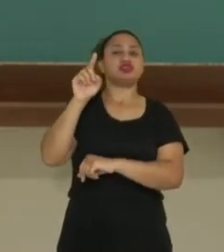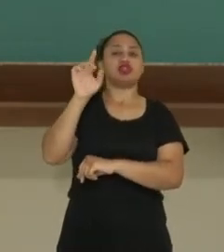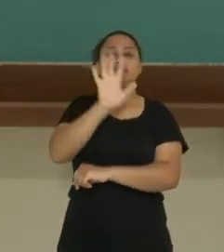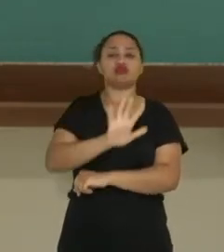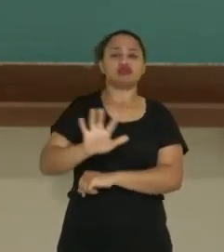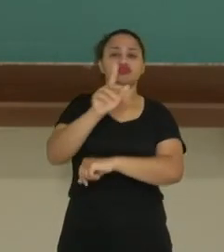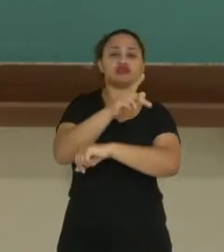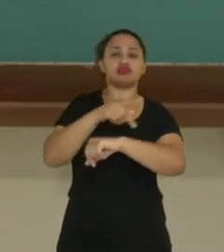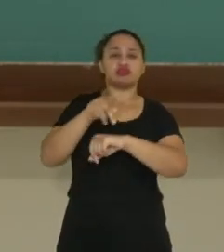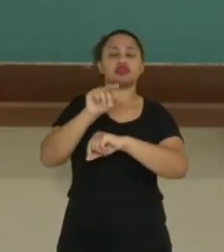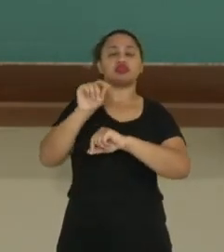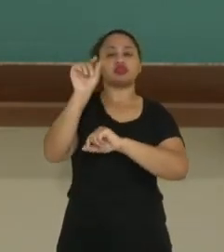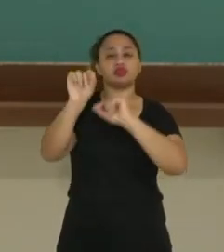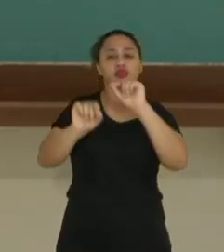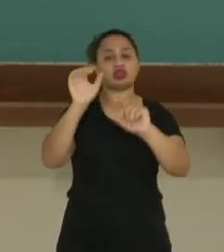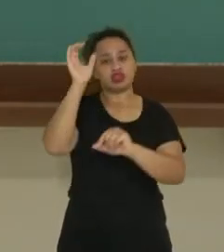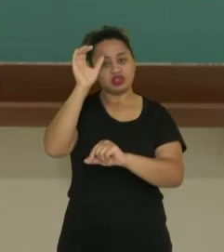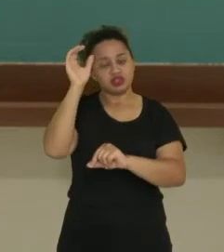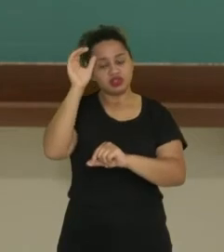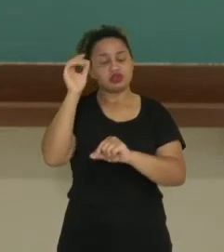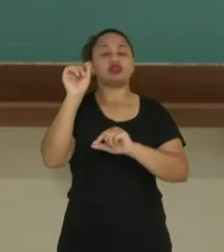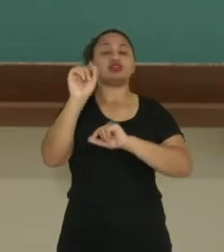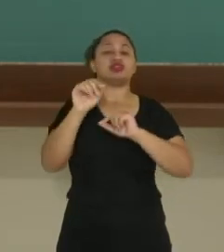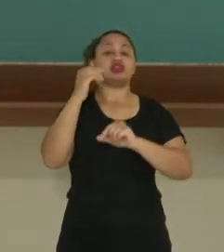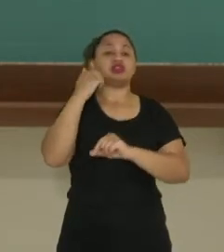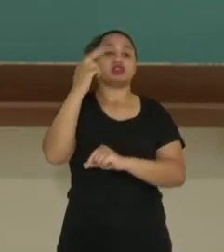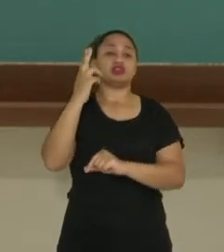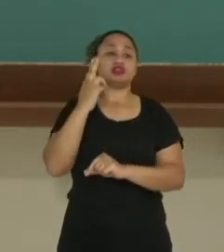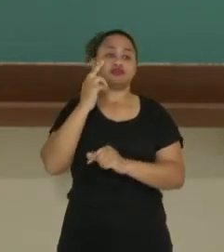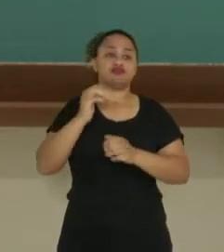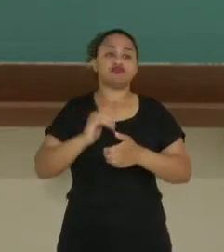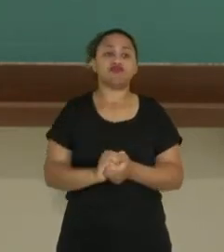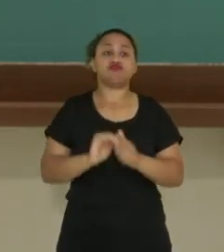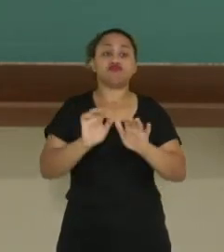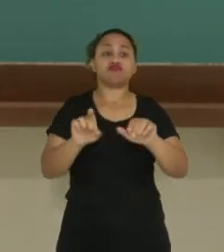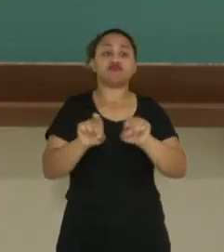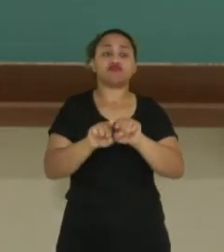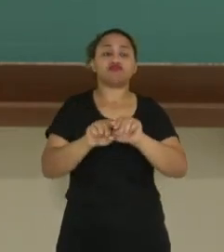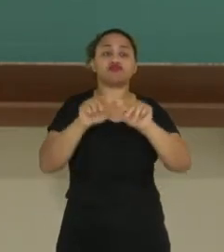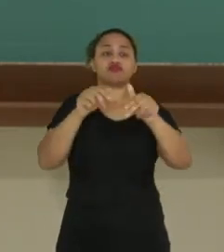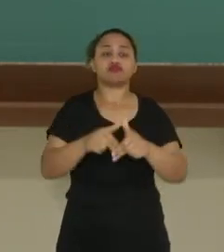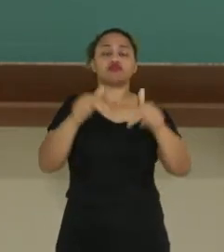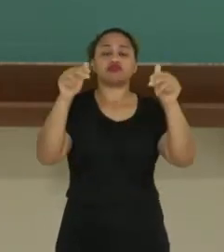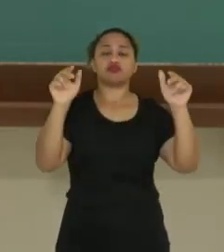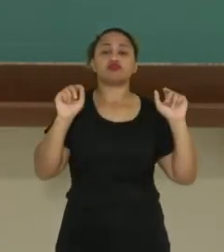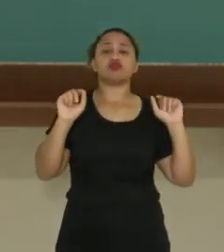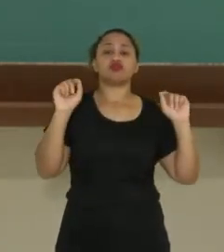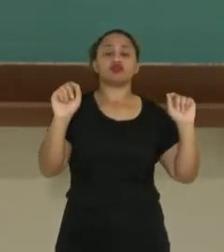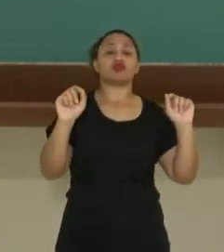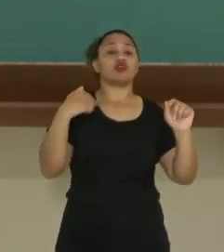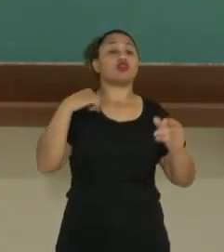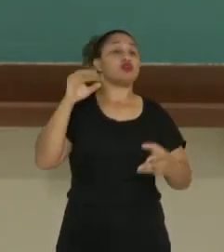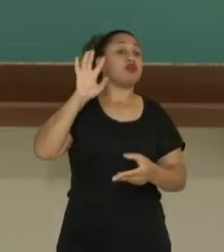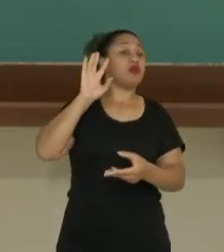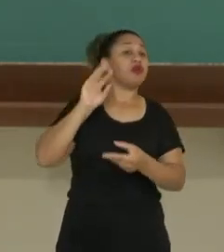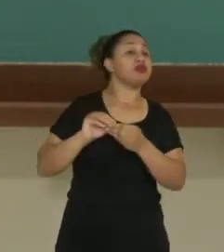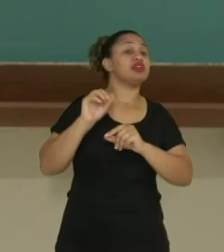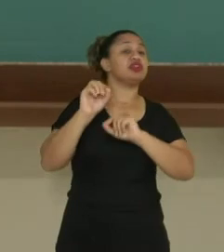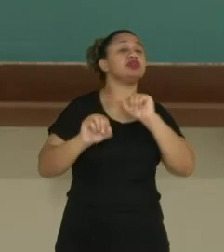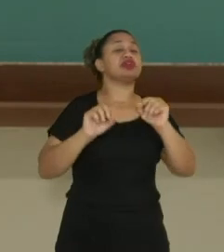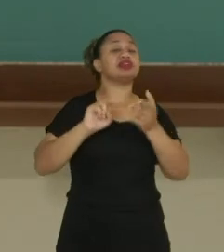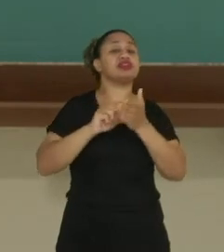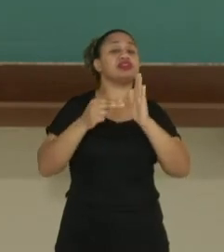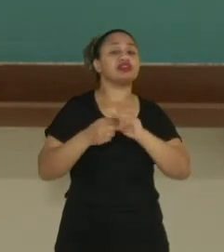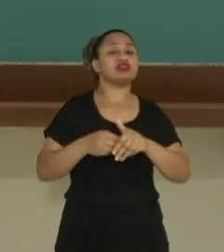Consciência Negra, beleza? E aqui o etnocentrismo, pessoal. Então, vamos entender o que é etnocentrismo